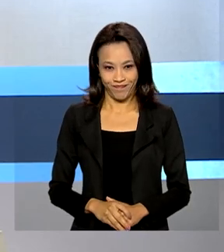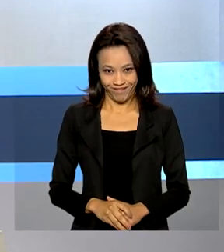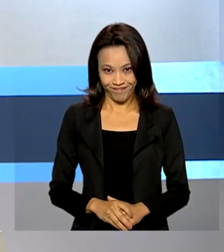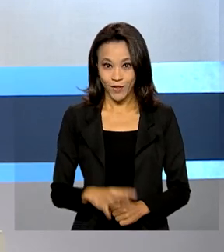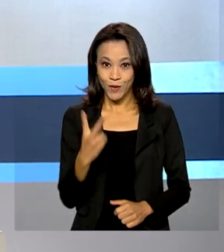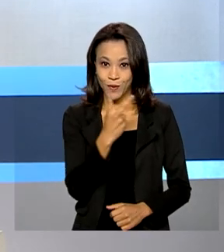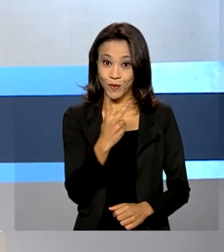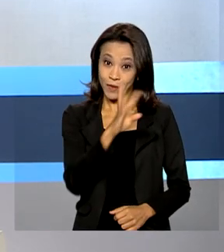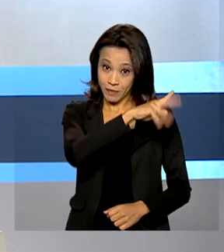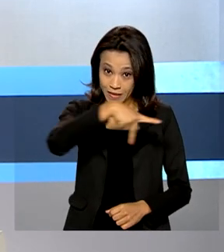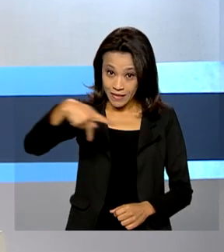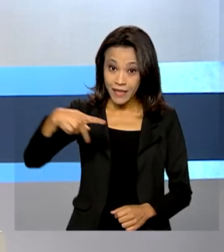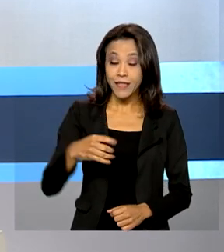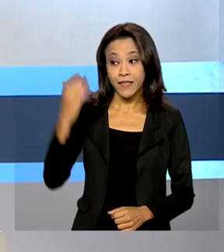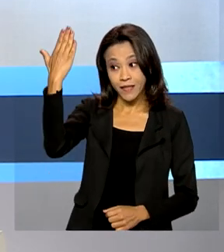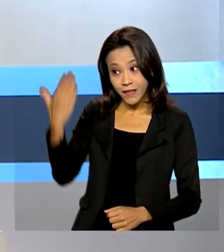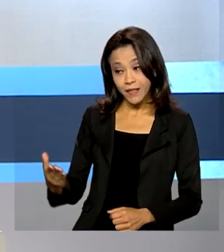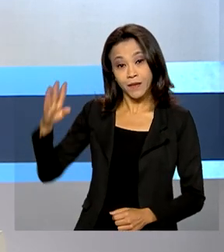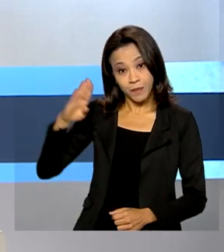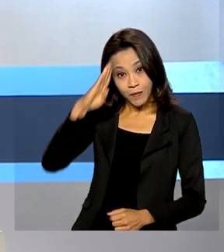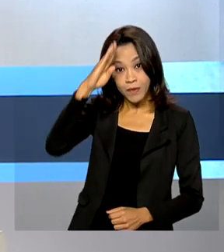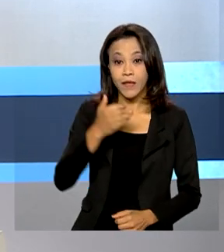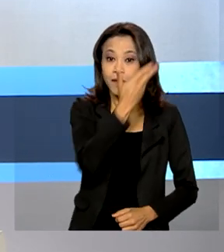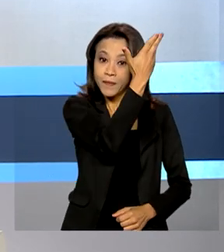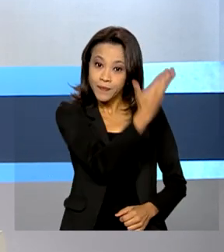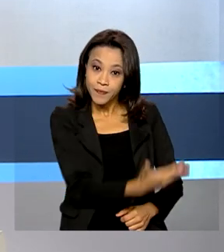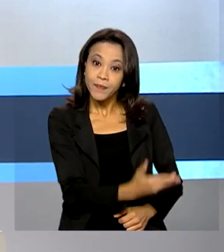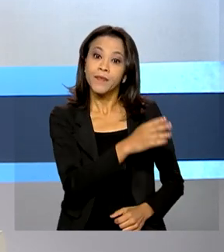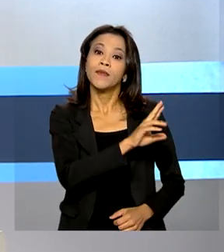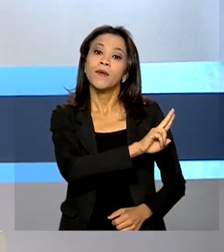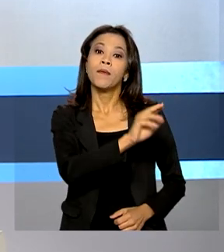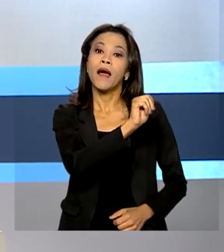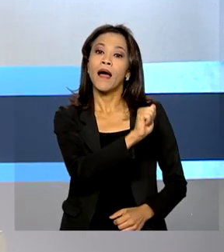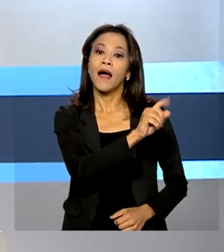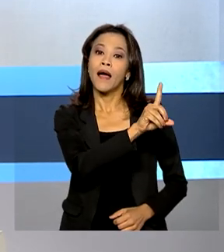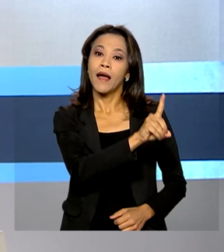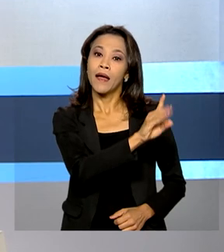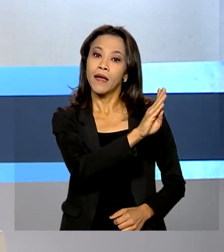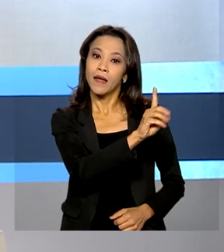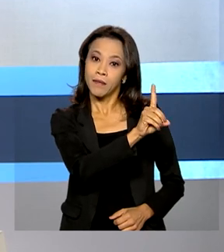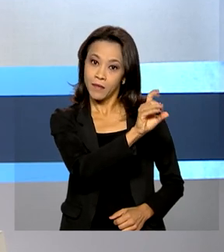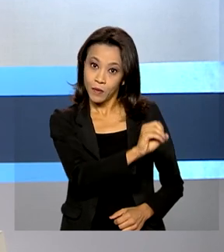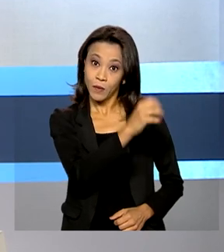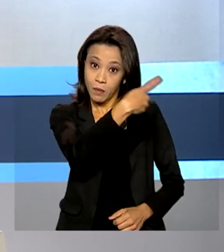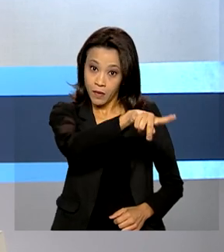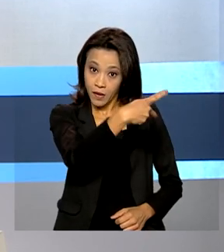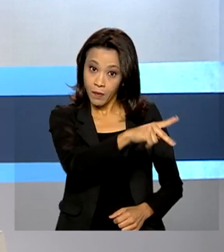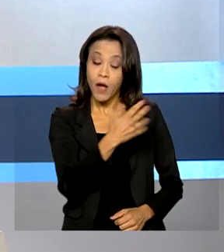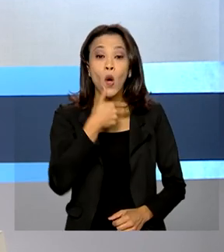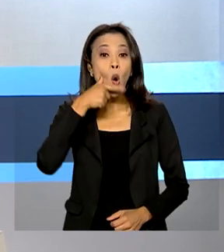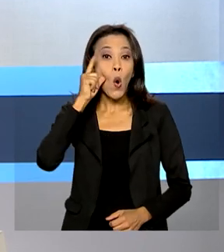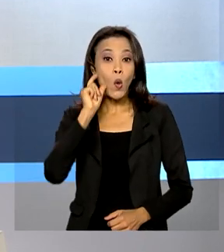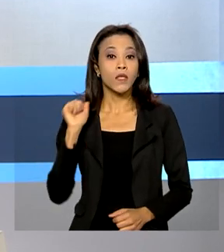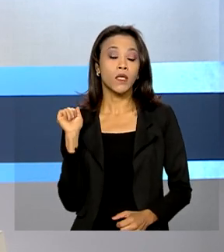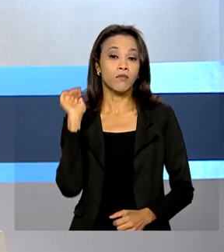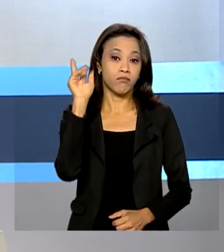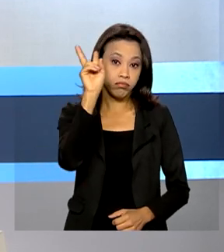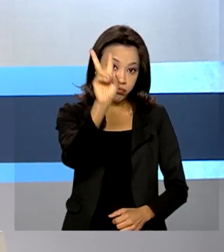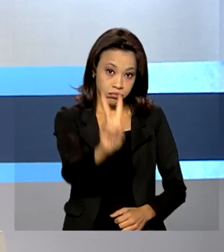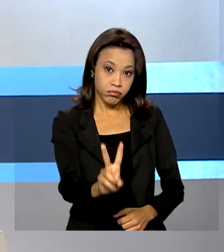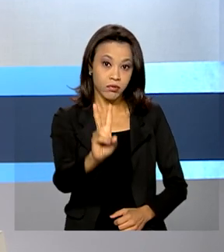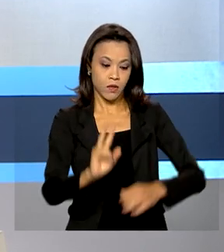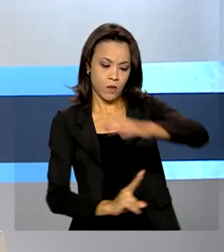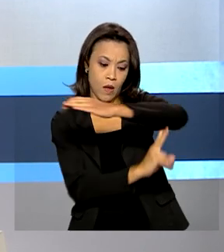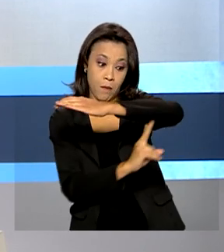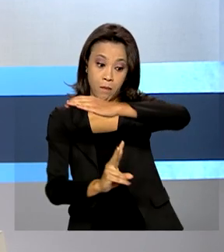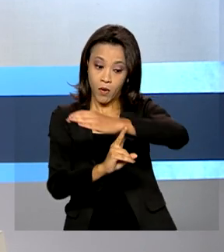e os presidentes Jair bolsonaro e Mário Abdo benítez do Paraguai estiveram ontem no canteiro de obras da